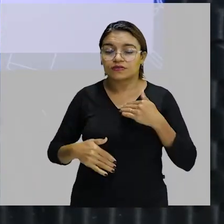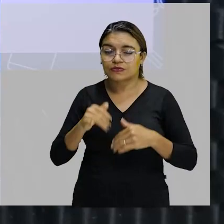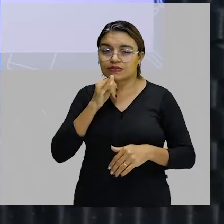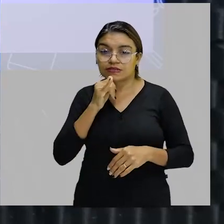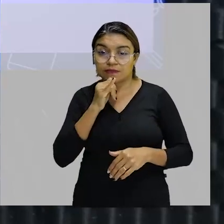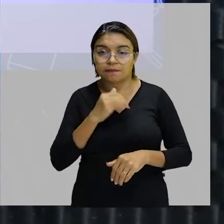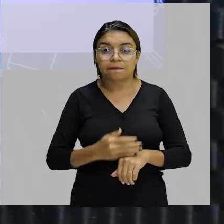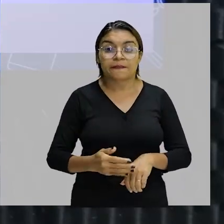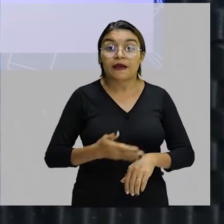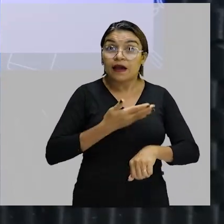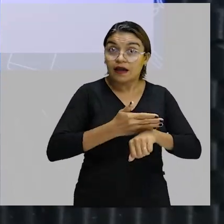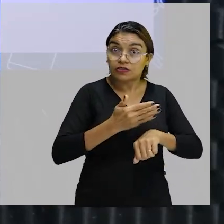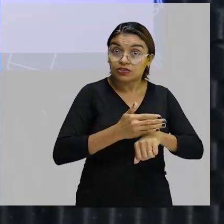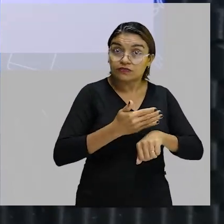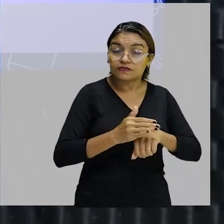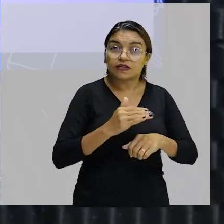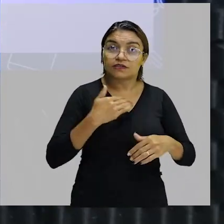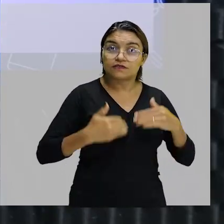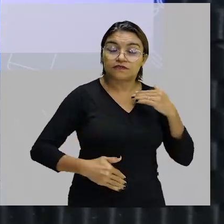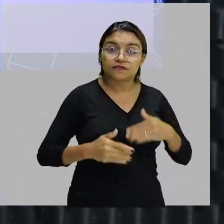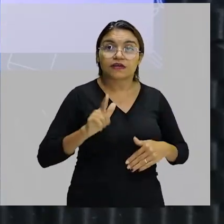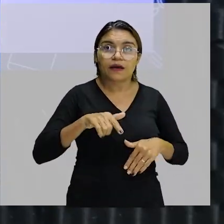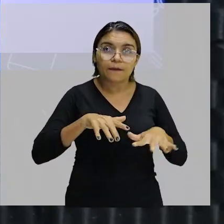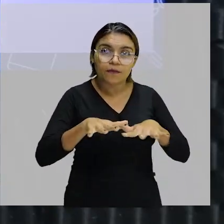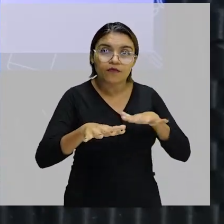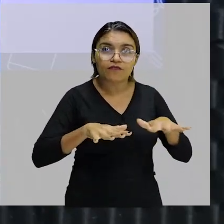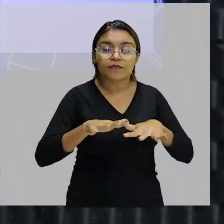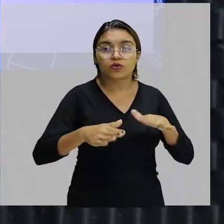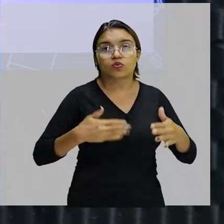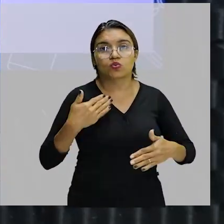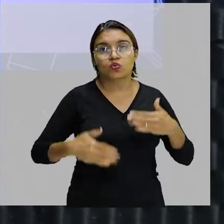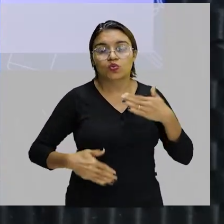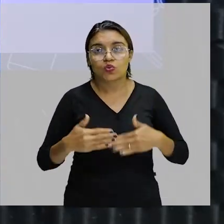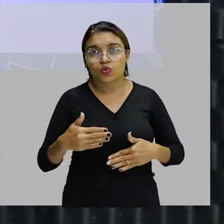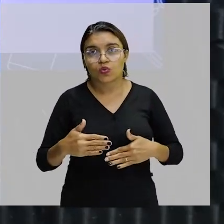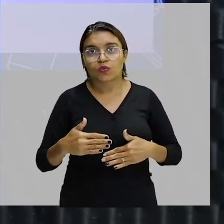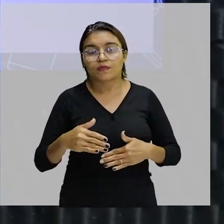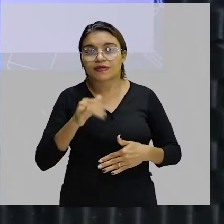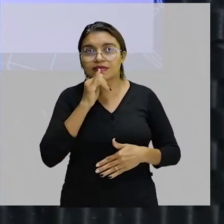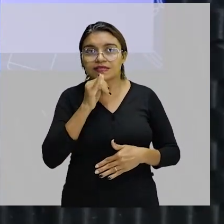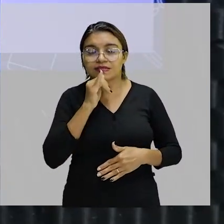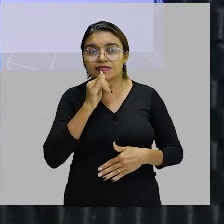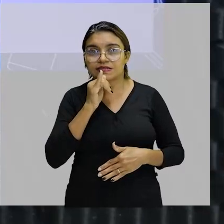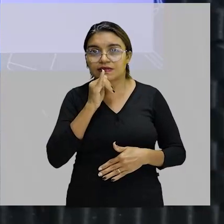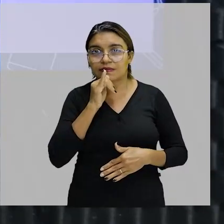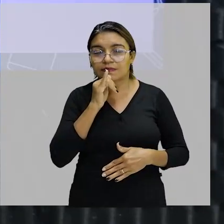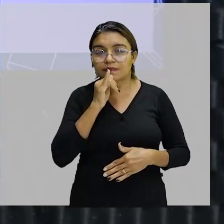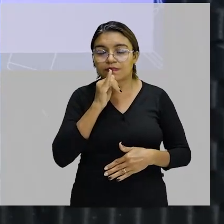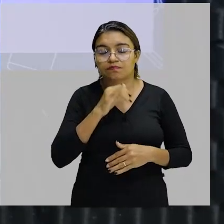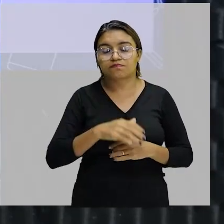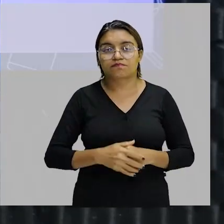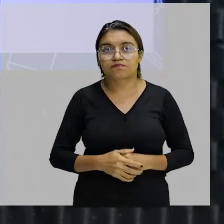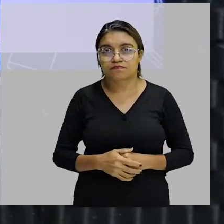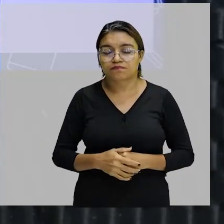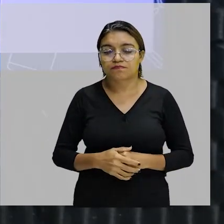qualquer movimento corporal que resulta num gasto calórico maior do que os níveis de repouso.